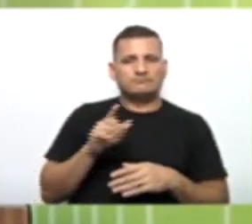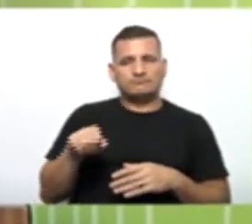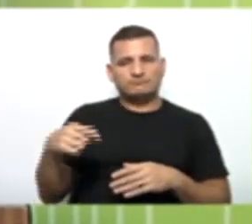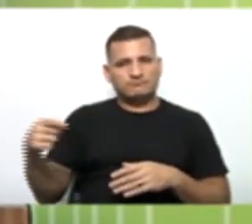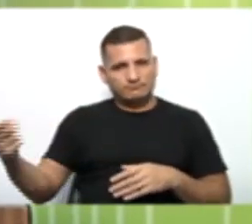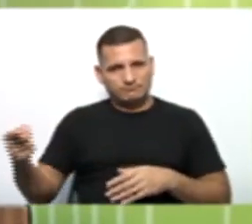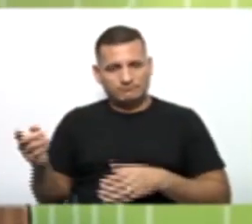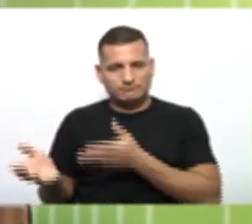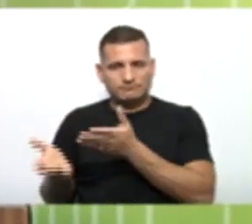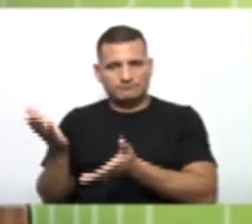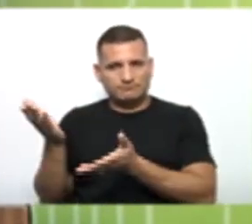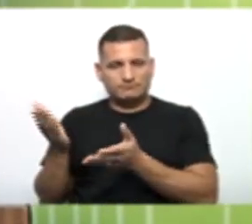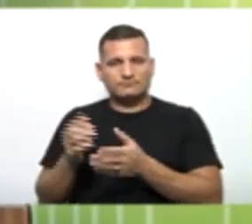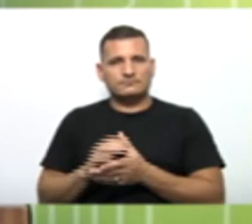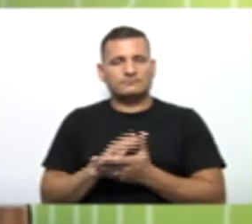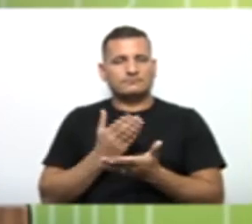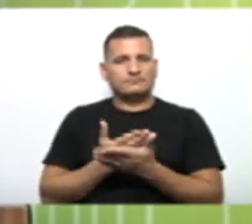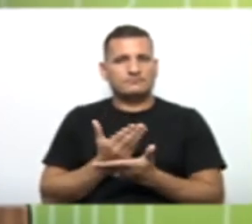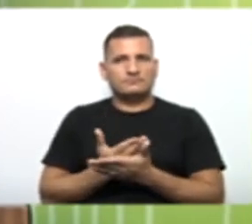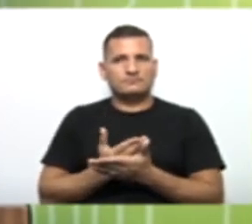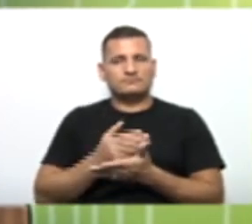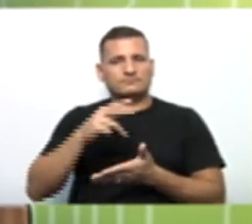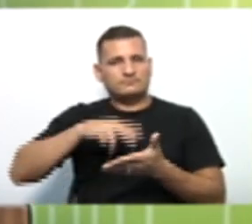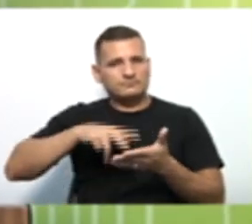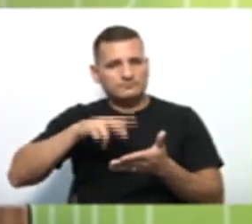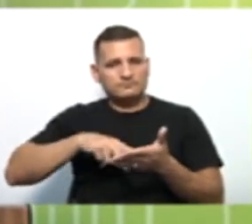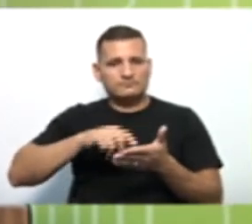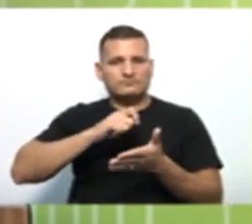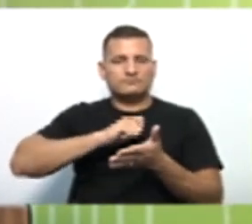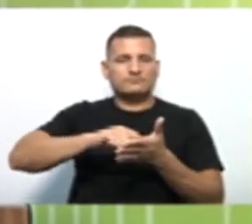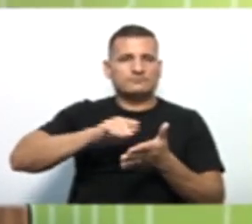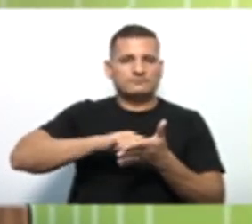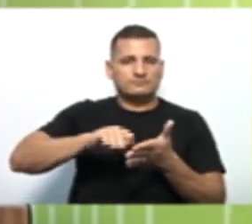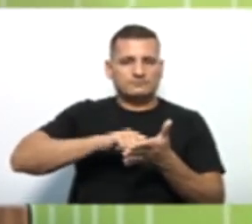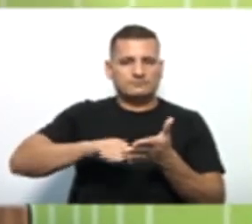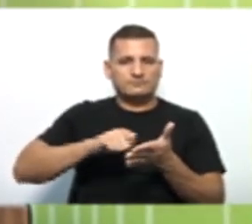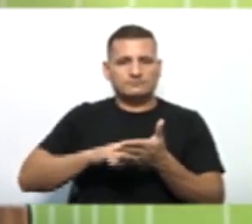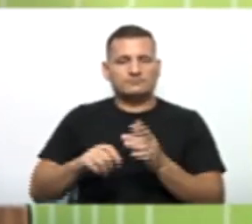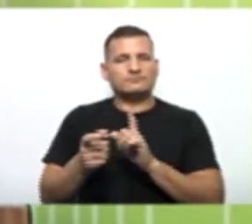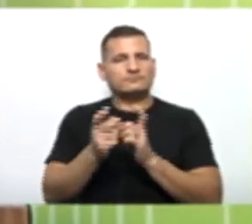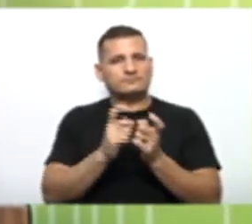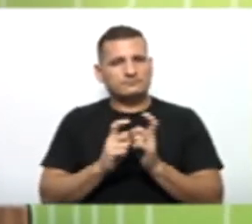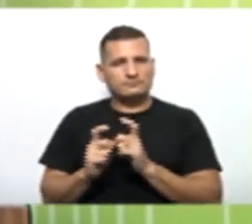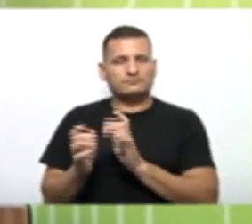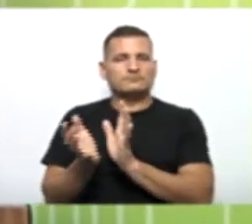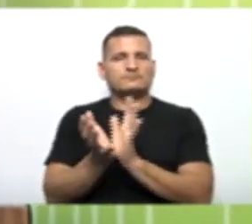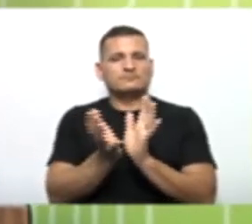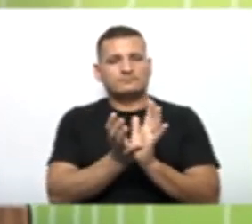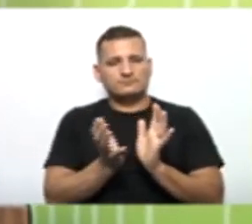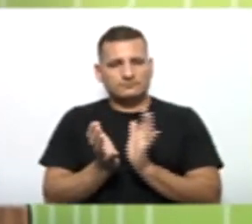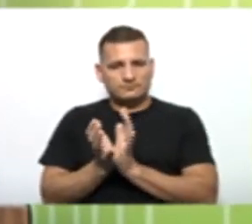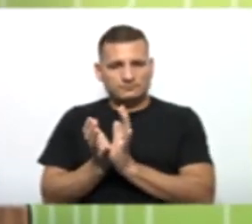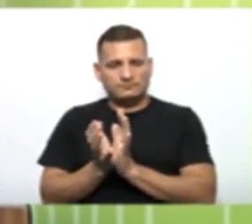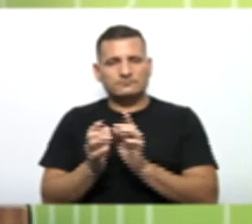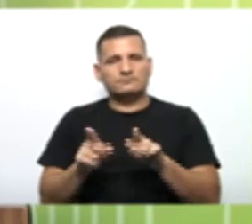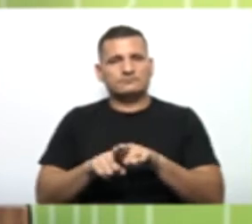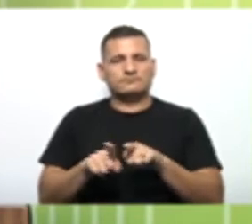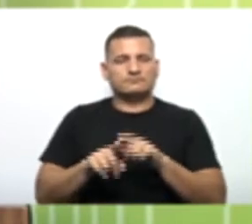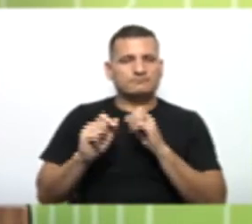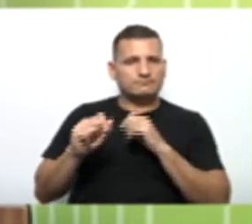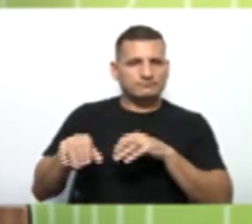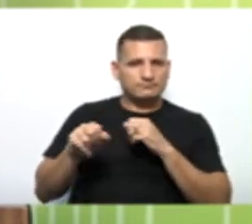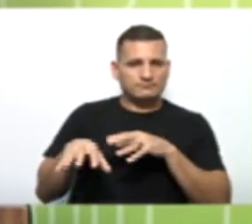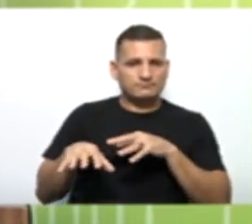outro do estudo da leitura da escrita das discussões e o ato de ensinar